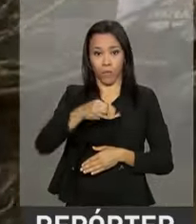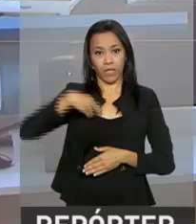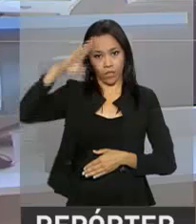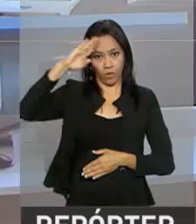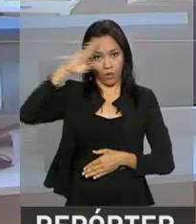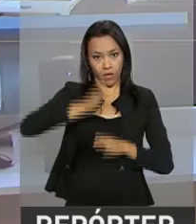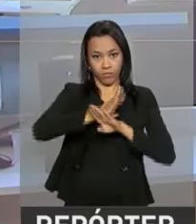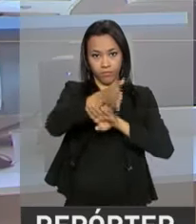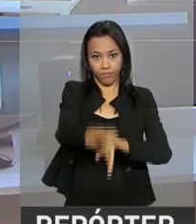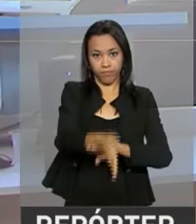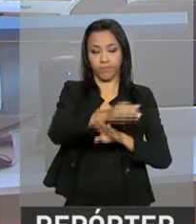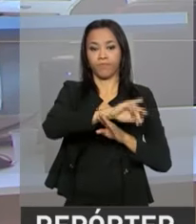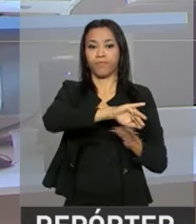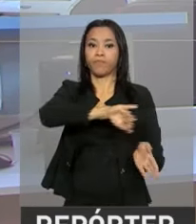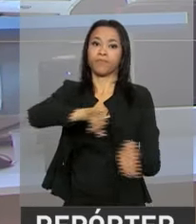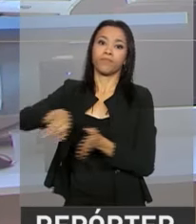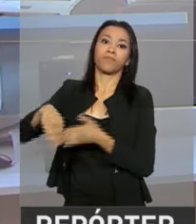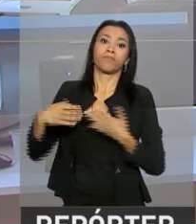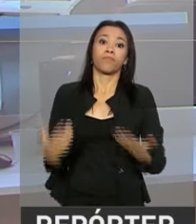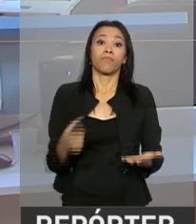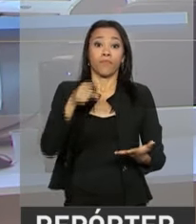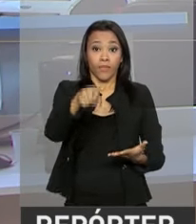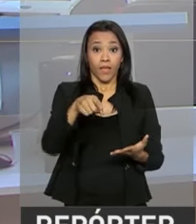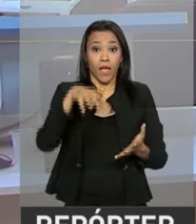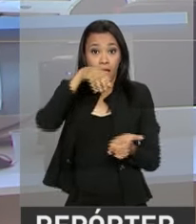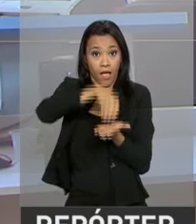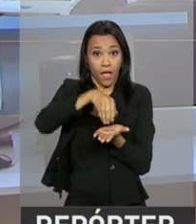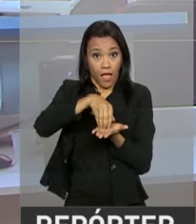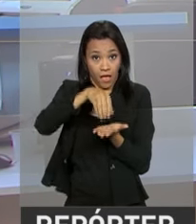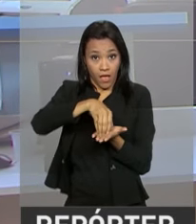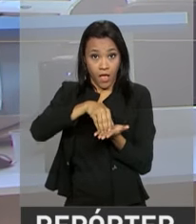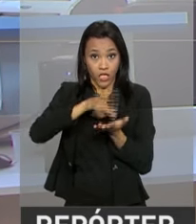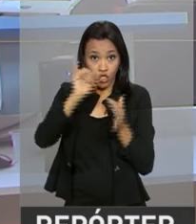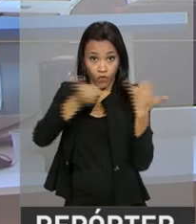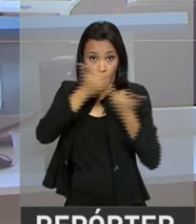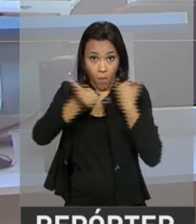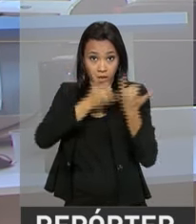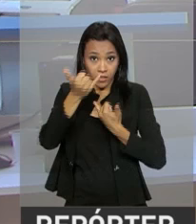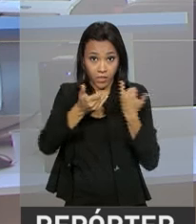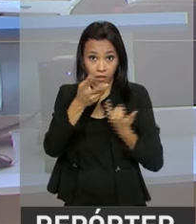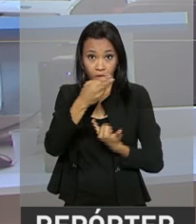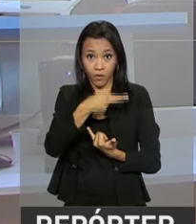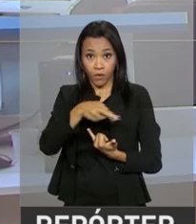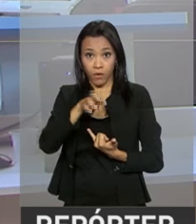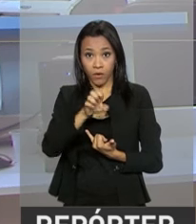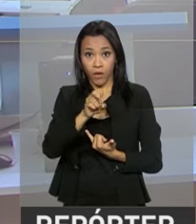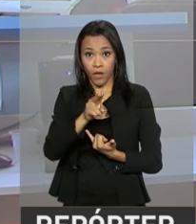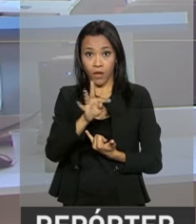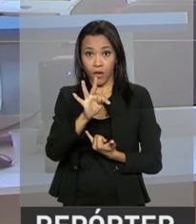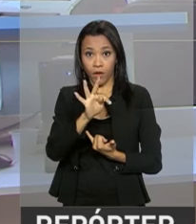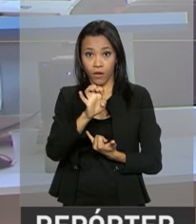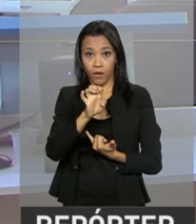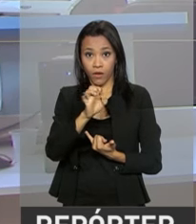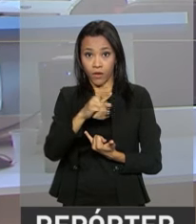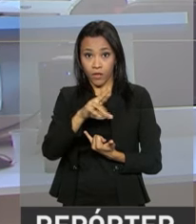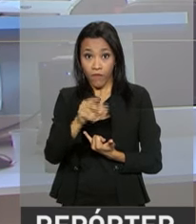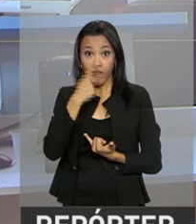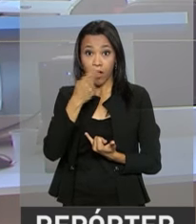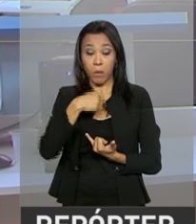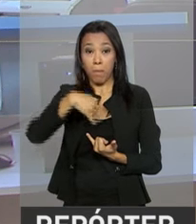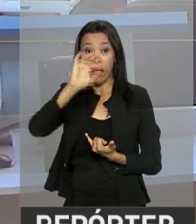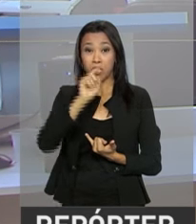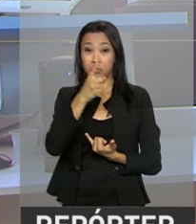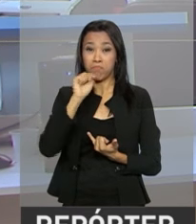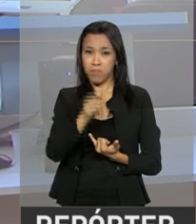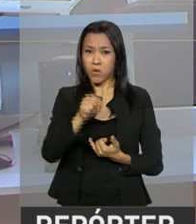soldados. A estimativa da agência de notícias Heutters indica que mais que mais de 1000 pessoas morreram no Haiti